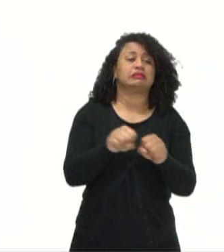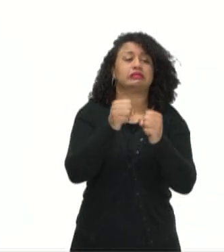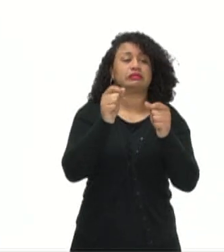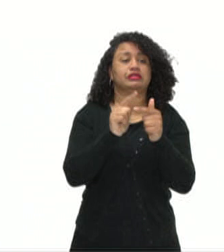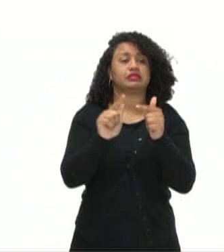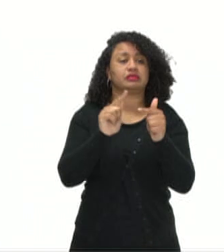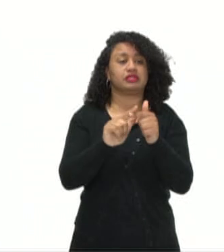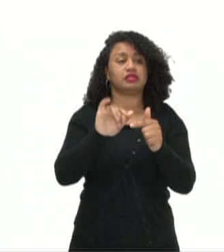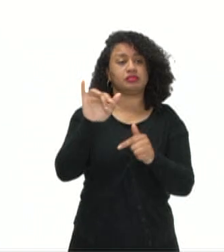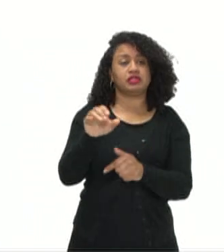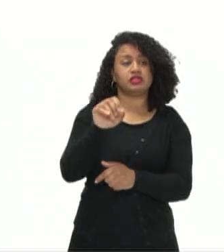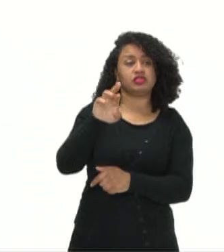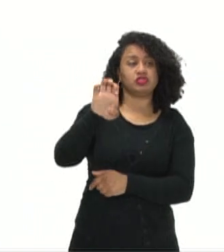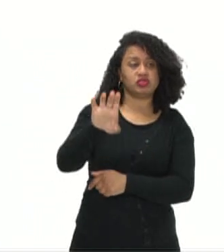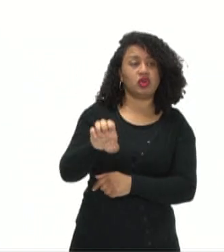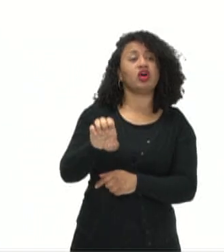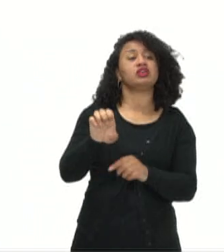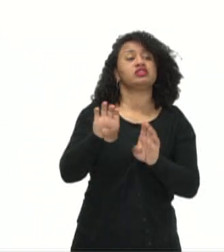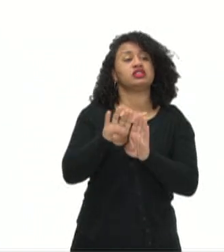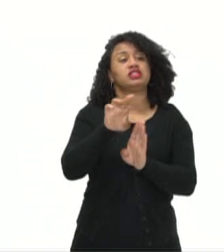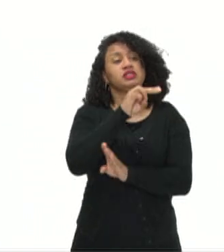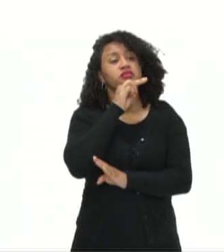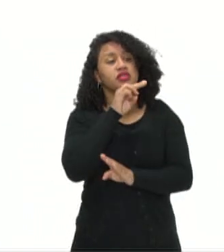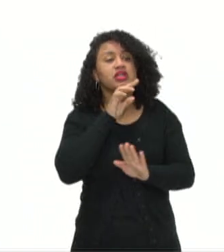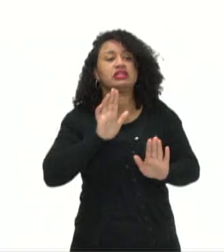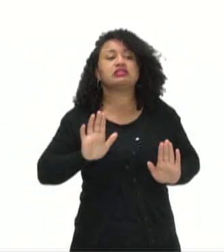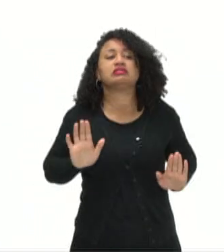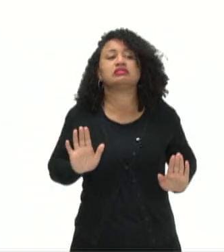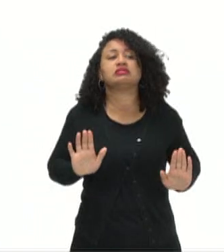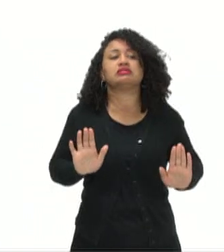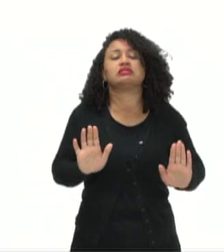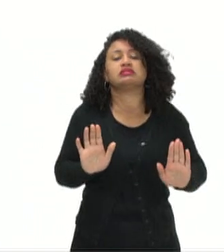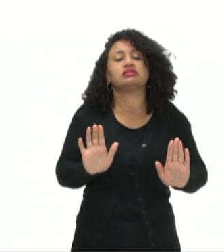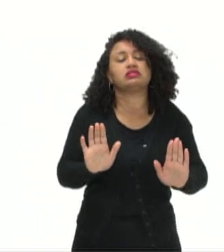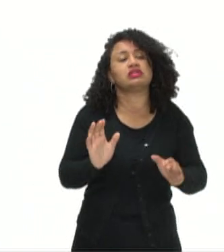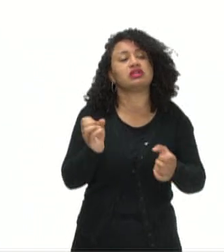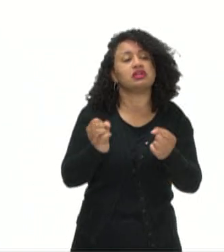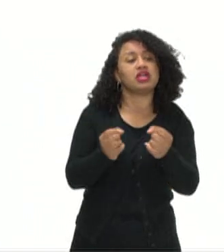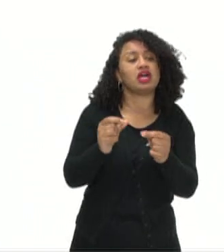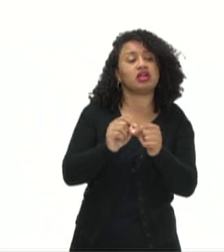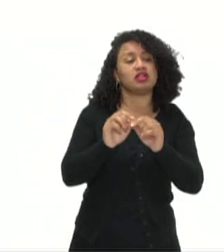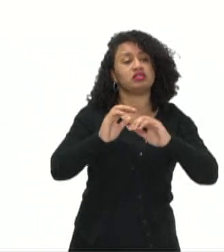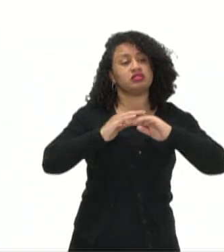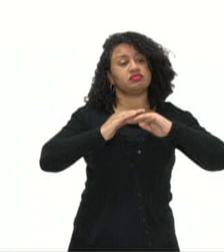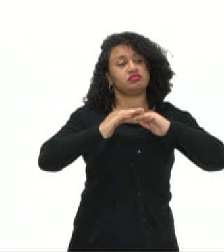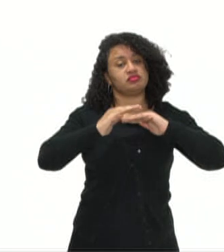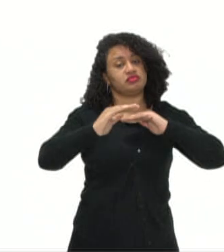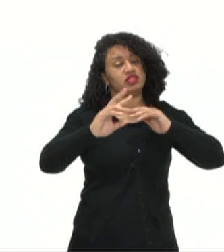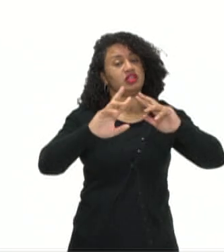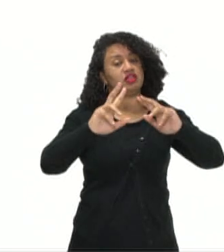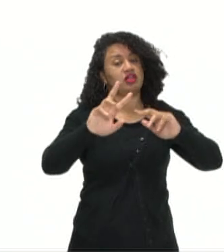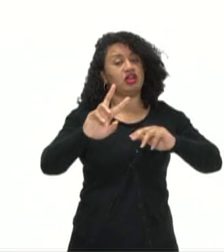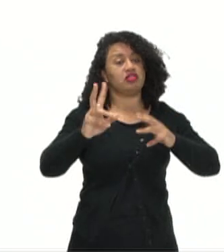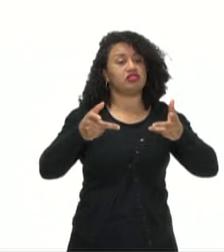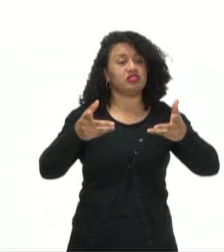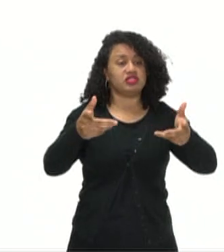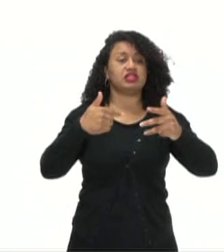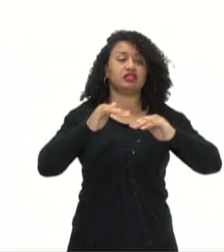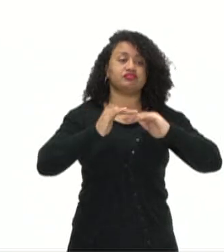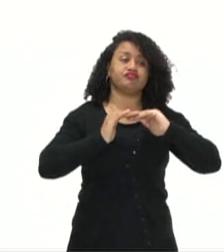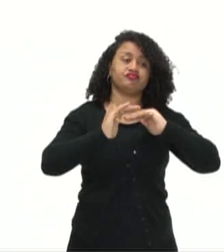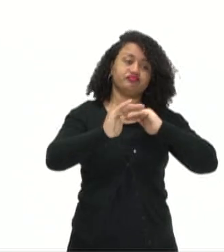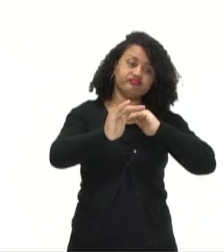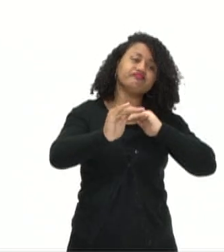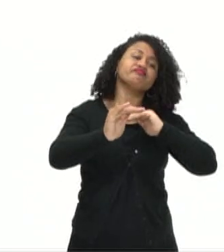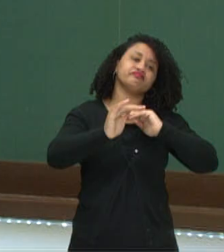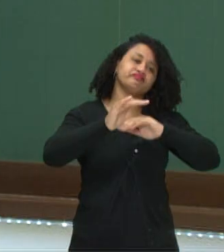namorado da vovó, e seu neto Gonofredo empurram o velho carro, mantendo em velocidade constante em uma estrada horizontal. Né?